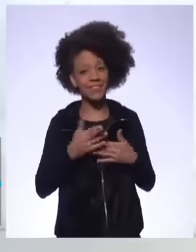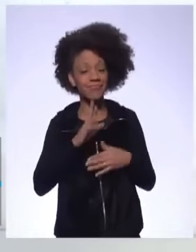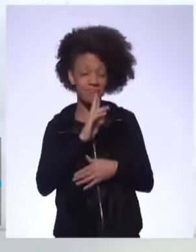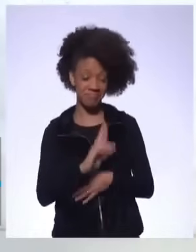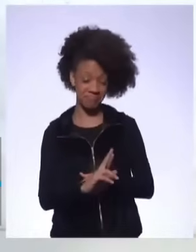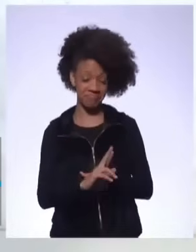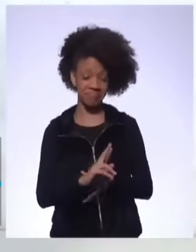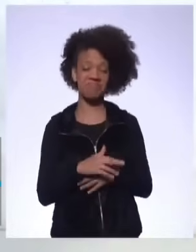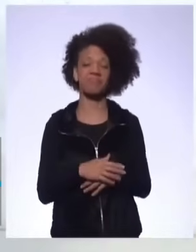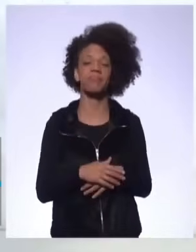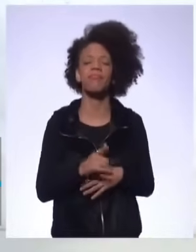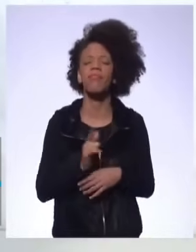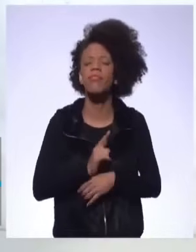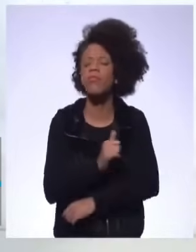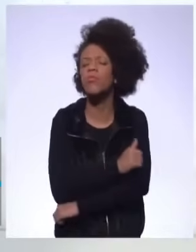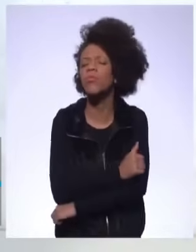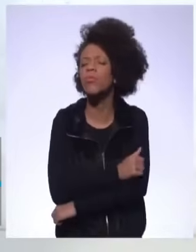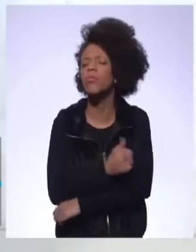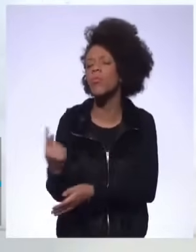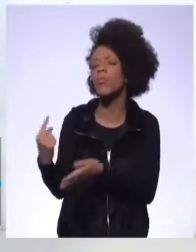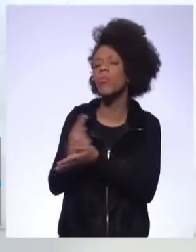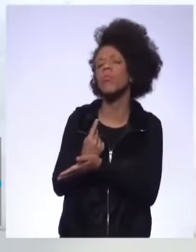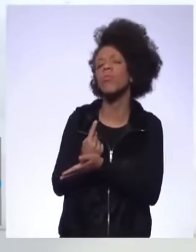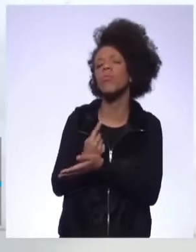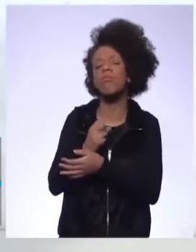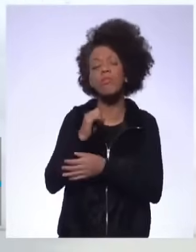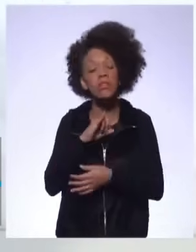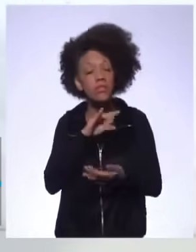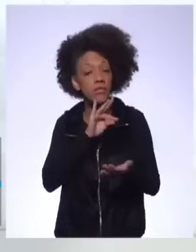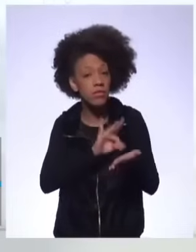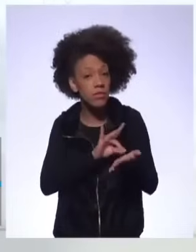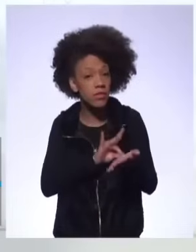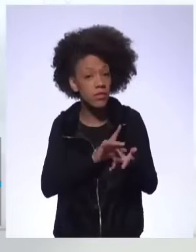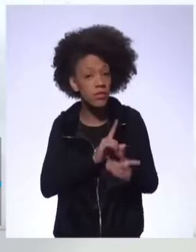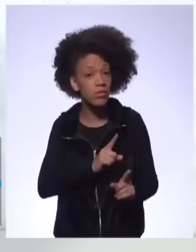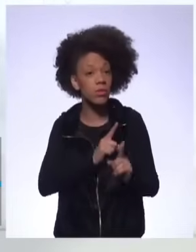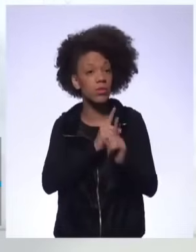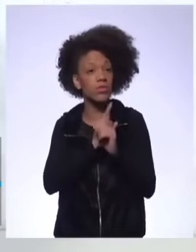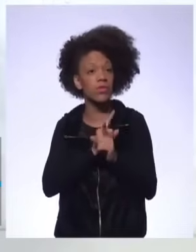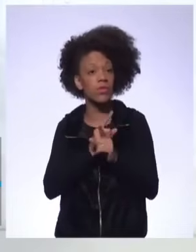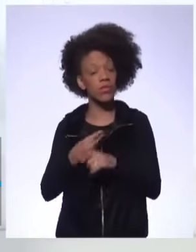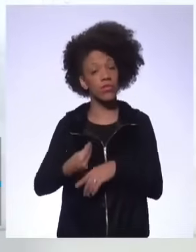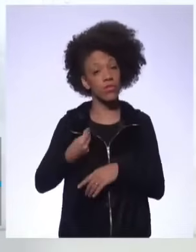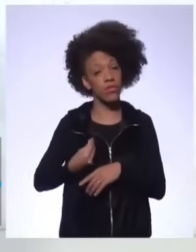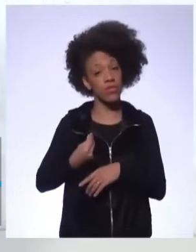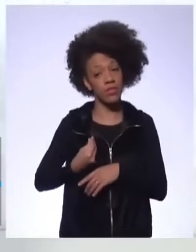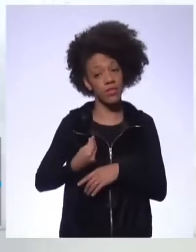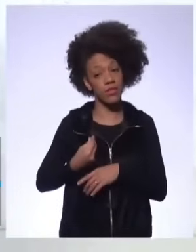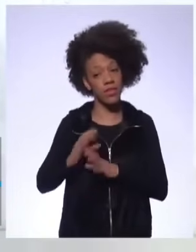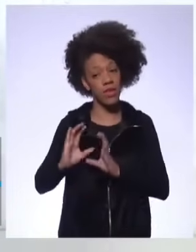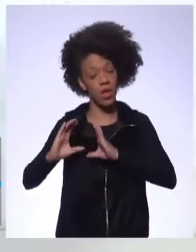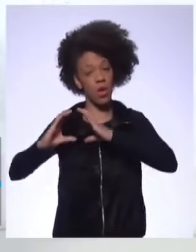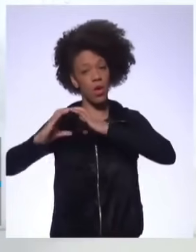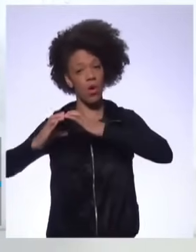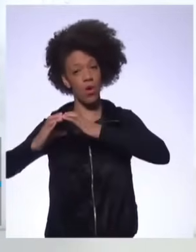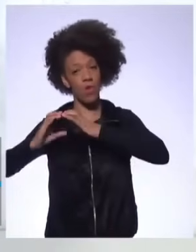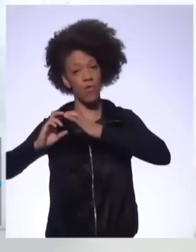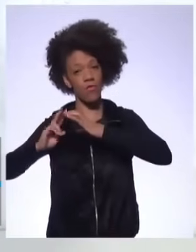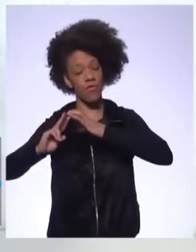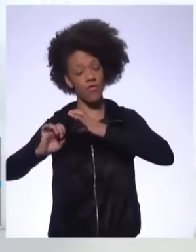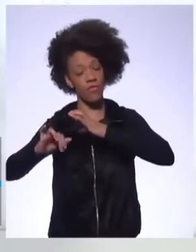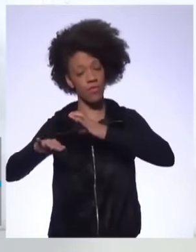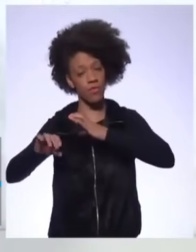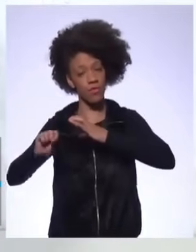responder. Tá? Teve um colega que perguntou se é verdade que foi encontrado vida em Vênus. Não tem a ver com a habilidade, mas eu acho